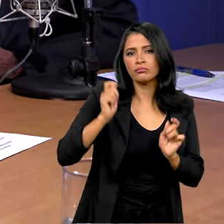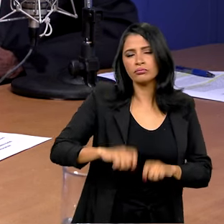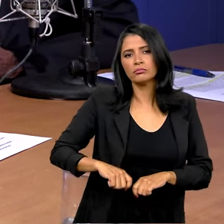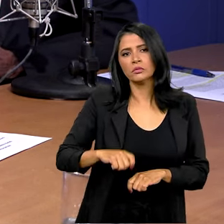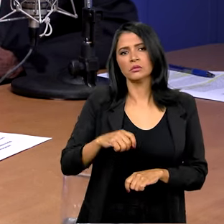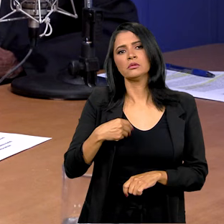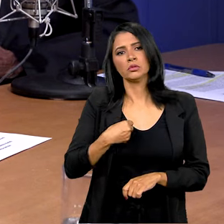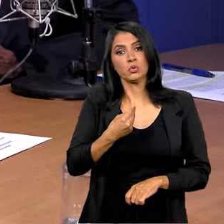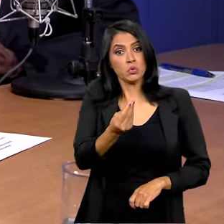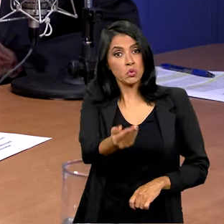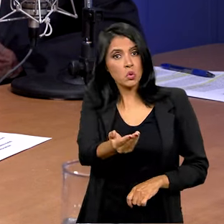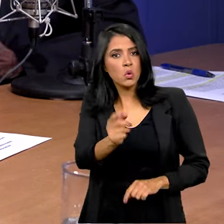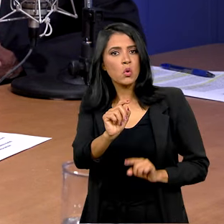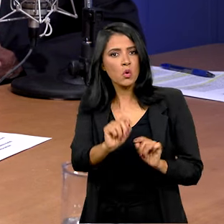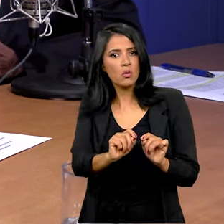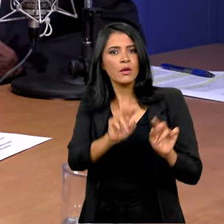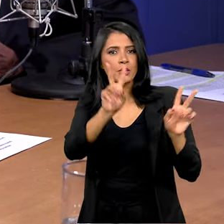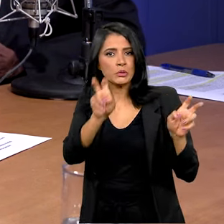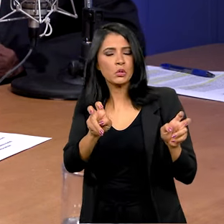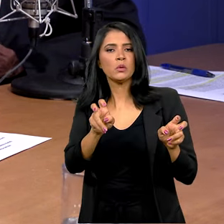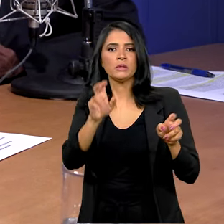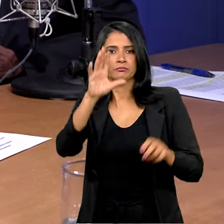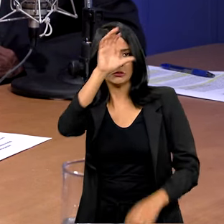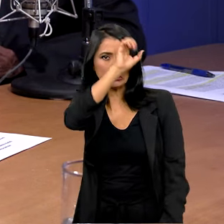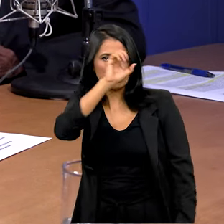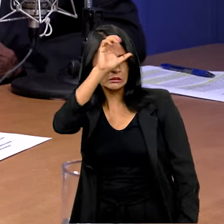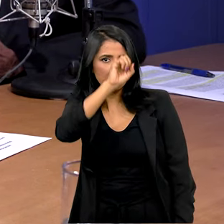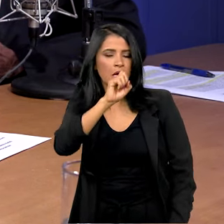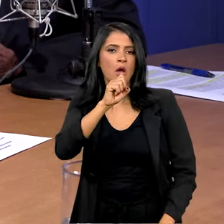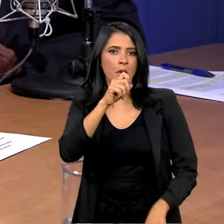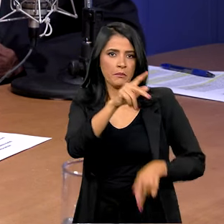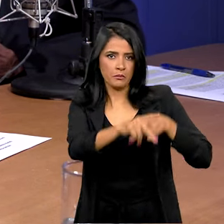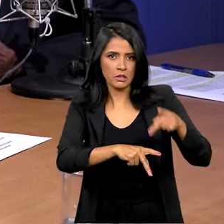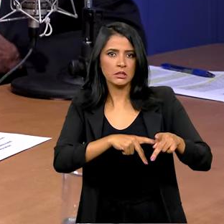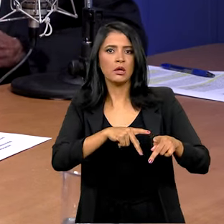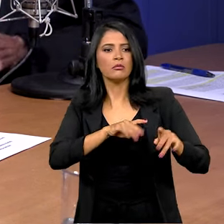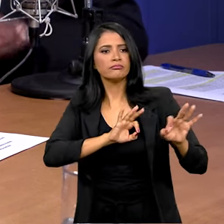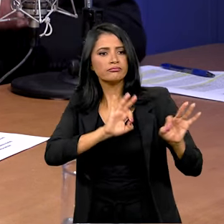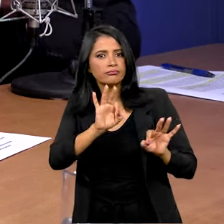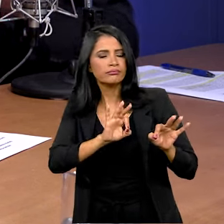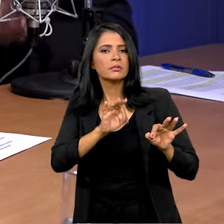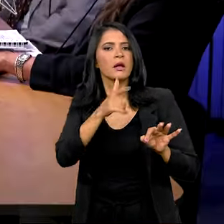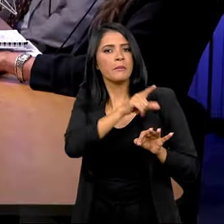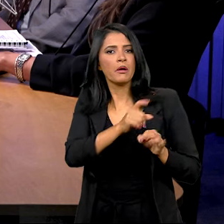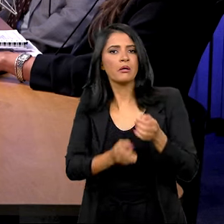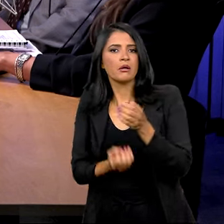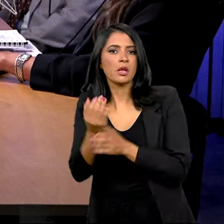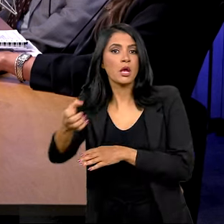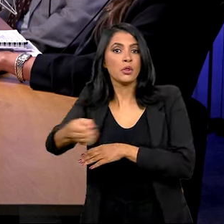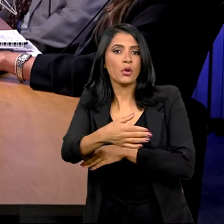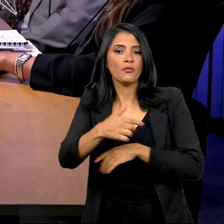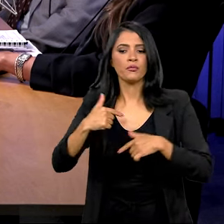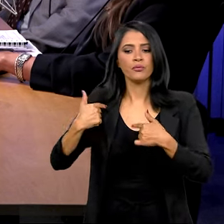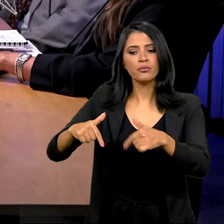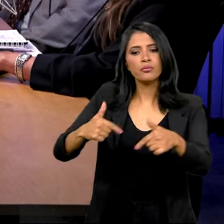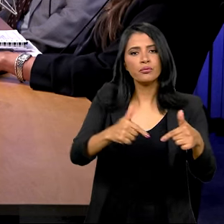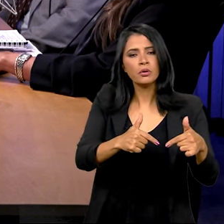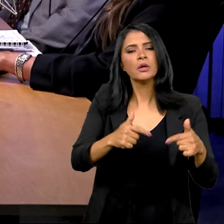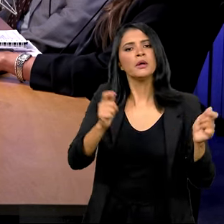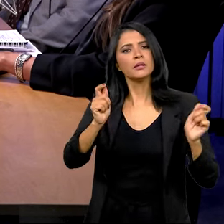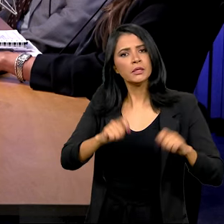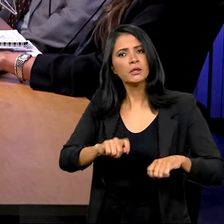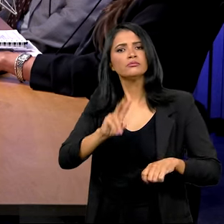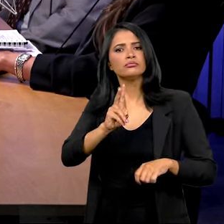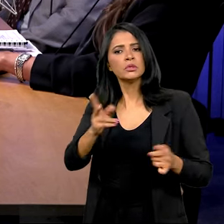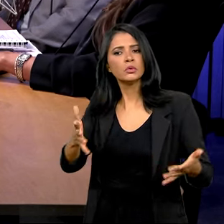nós trouxermos a questão da educação e da preparação das populações para criar novos empregos para que seja